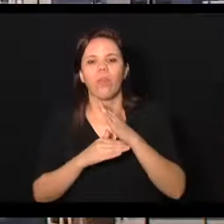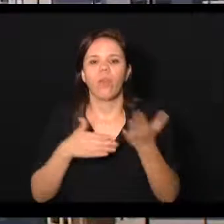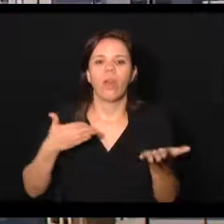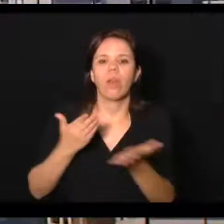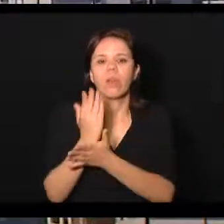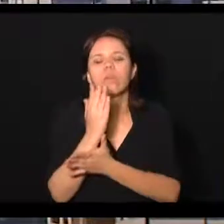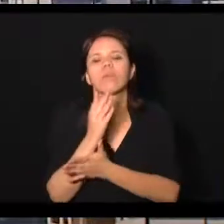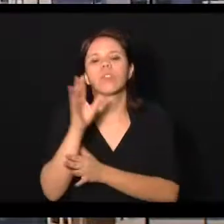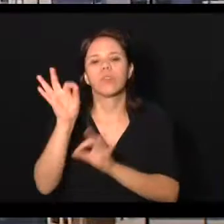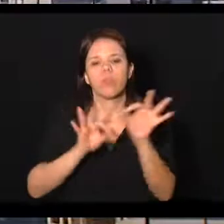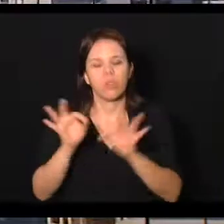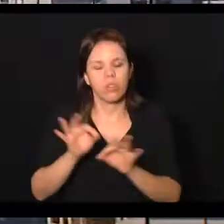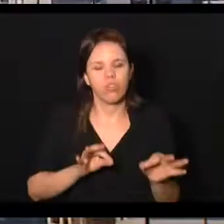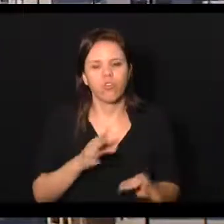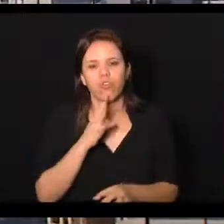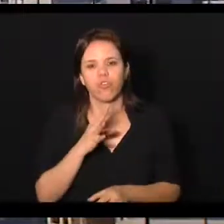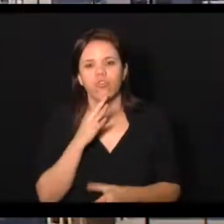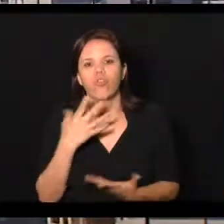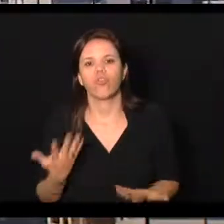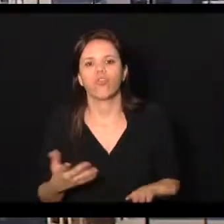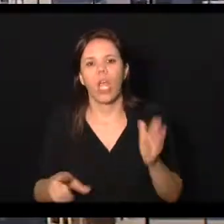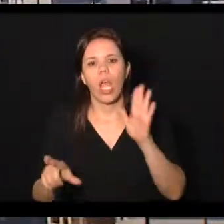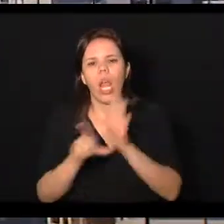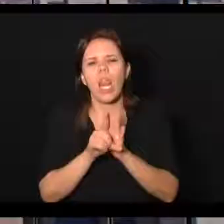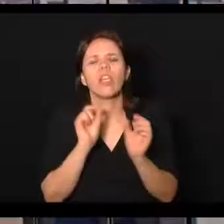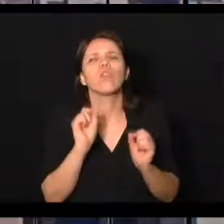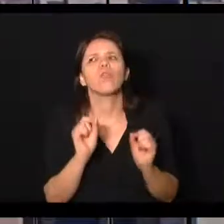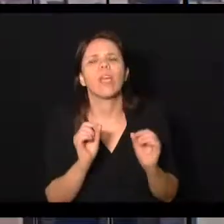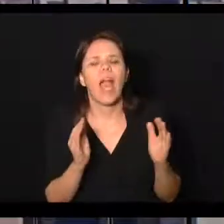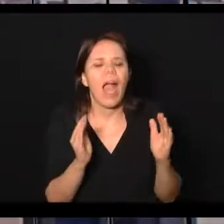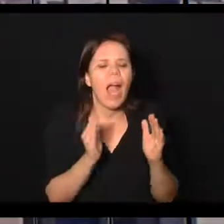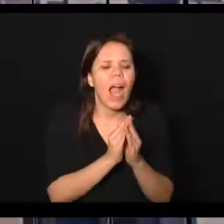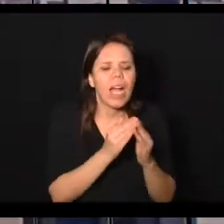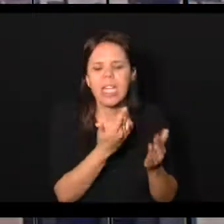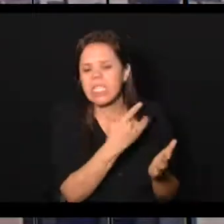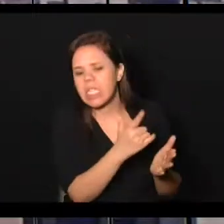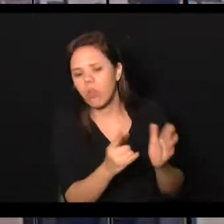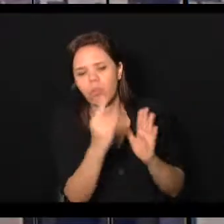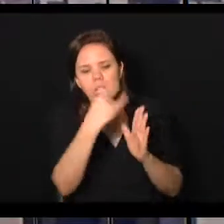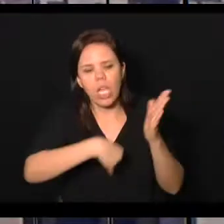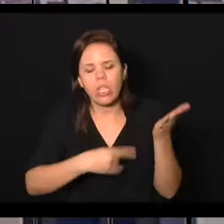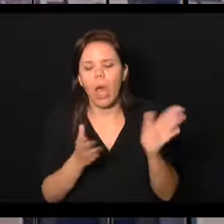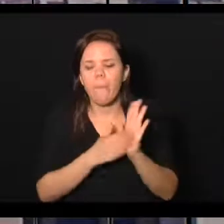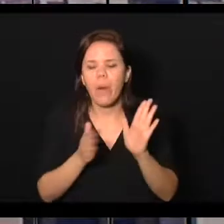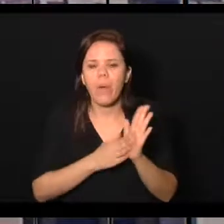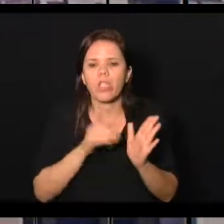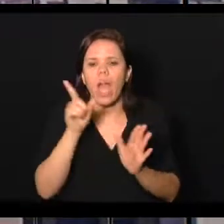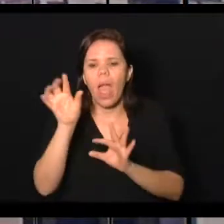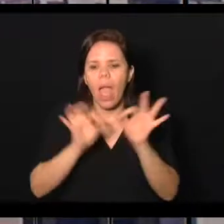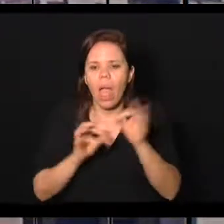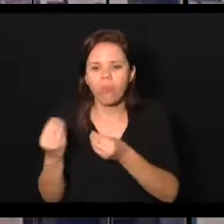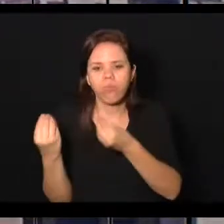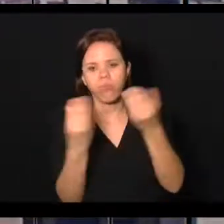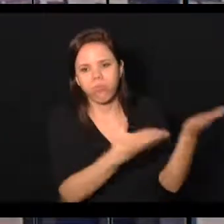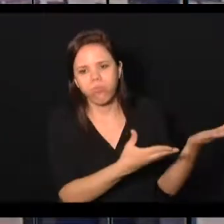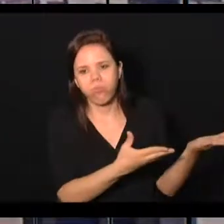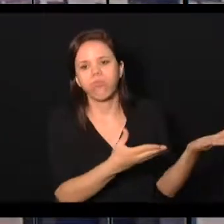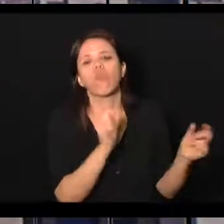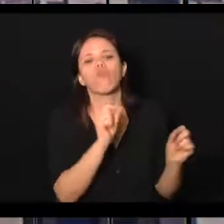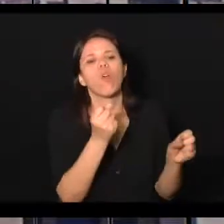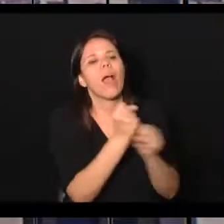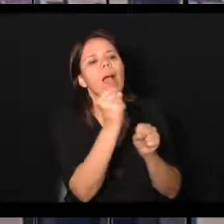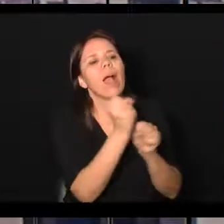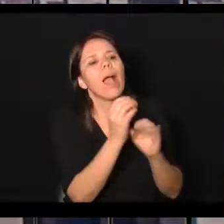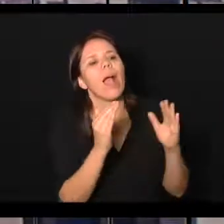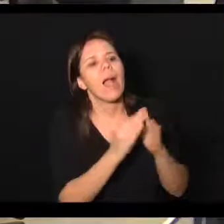aprovou o projeto conhecido como Lei do Puxadinho. A proposta é regularizar construções clandestinas